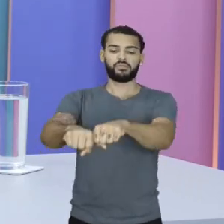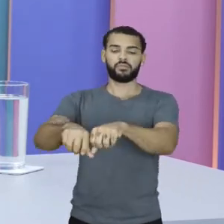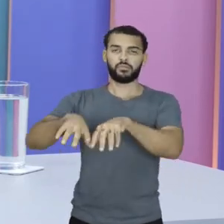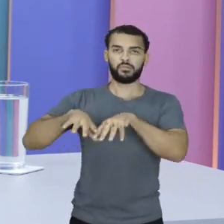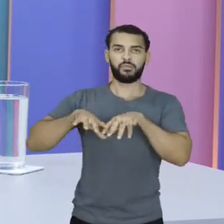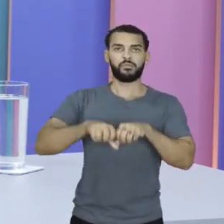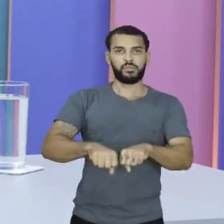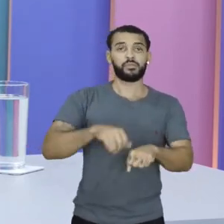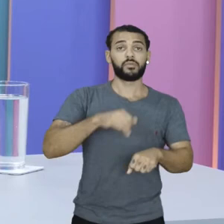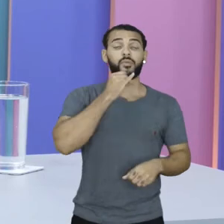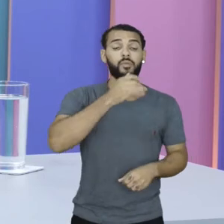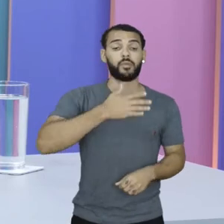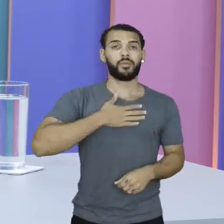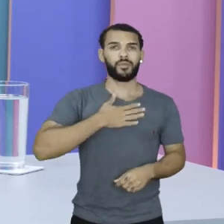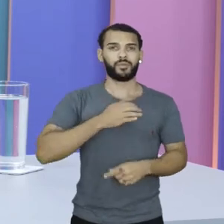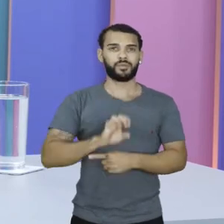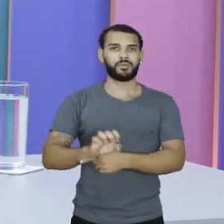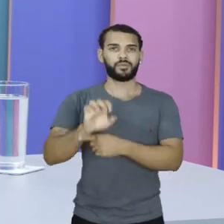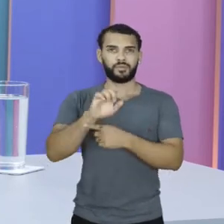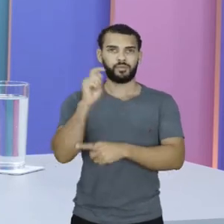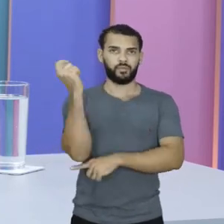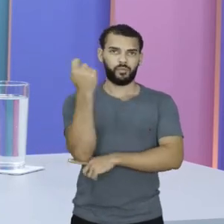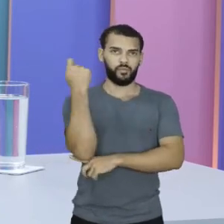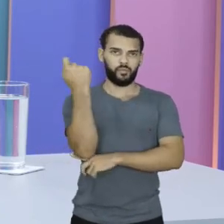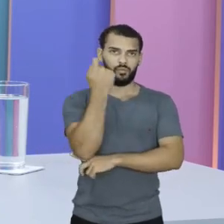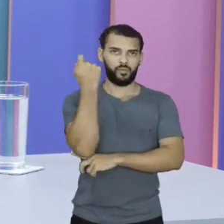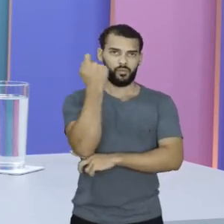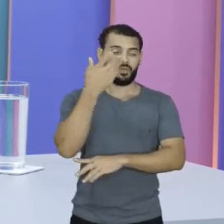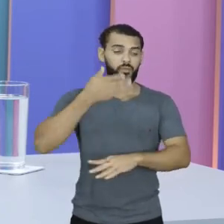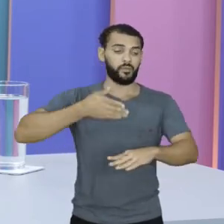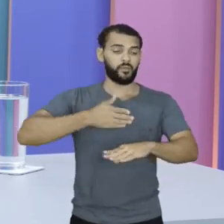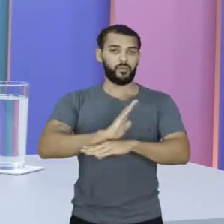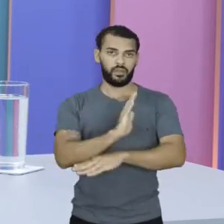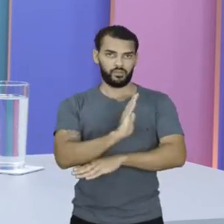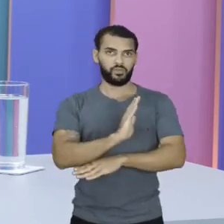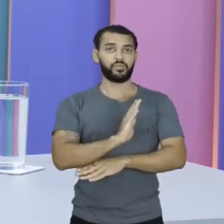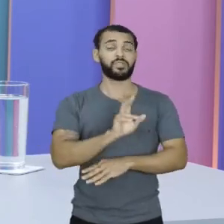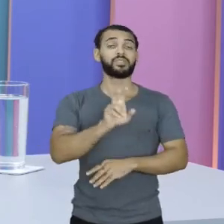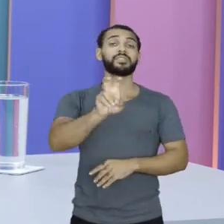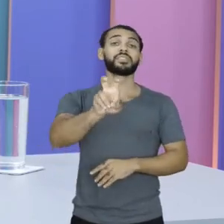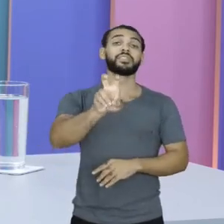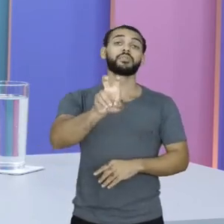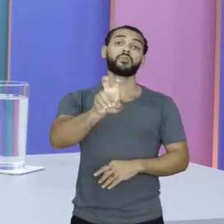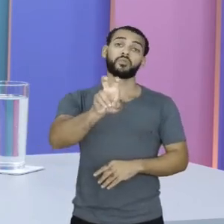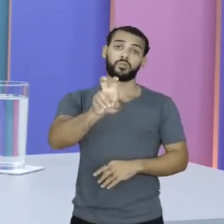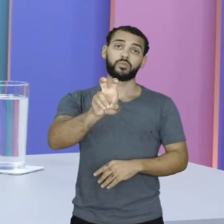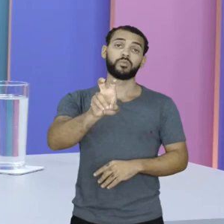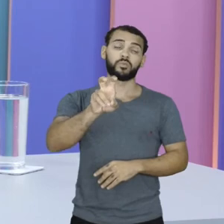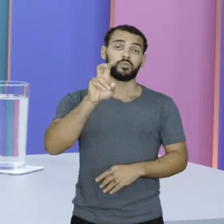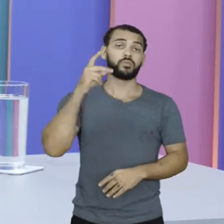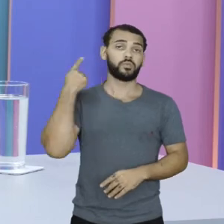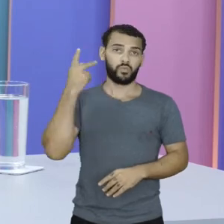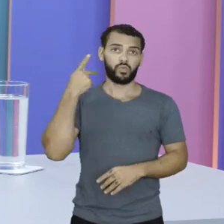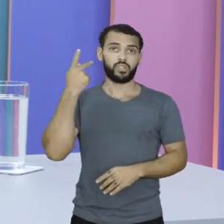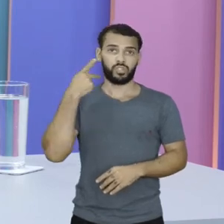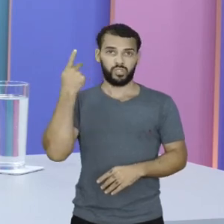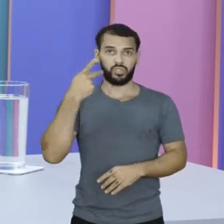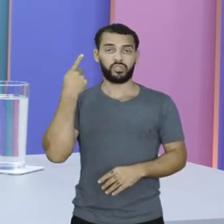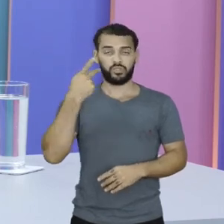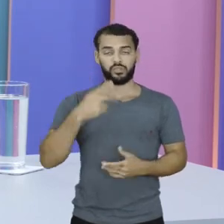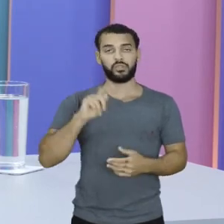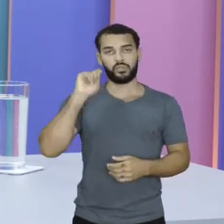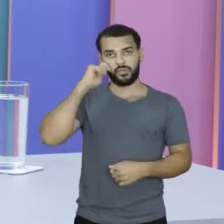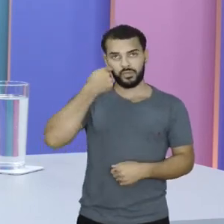Sul, né, elegeu 5 parlamentares negras, né? Então, o Rio Grande do Sul, que é um dos